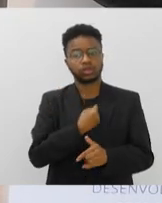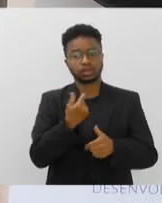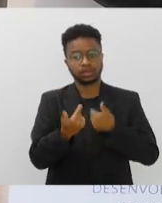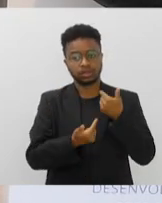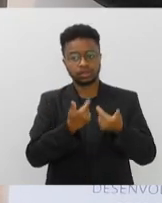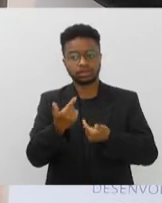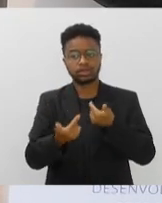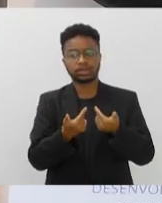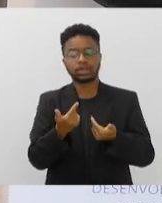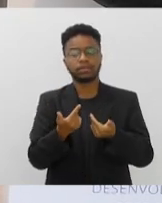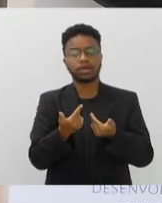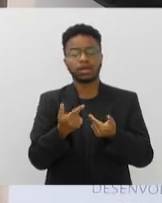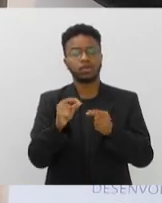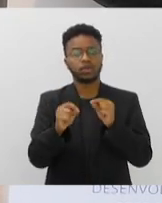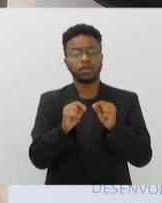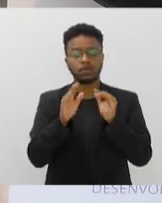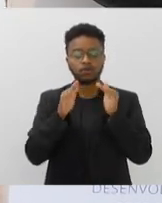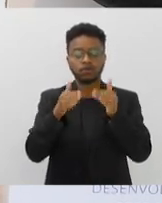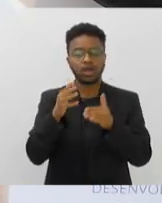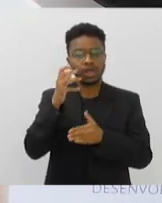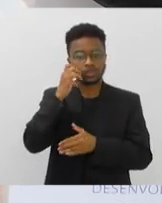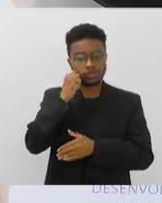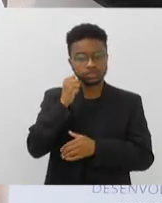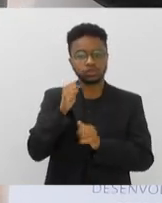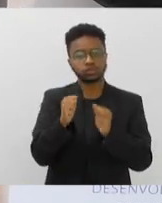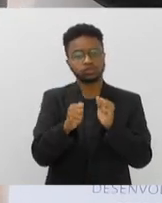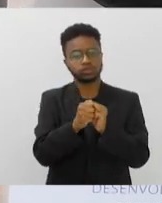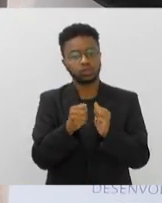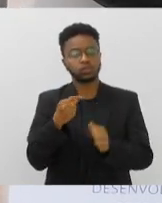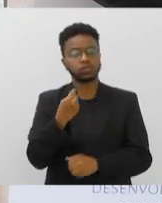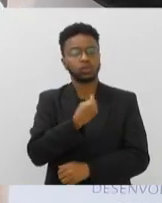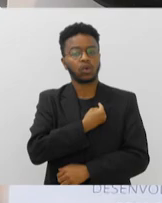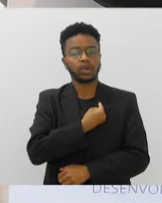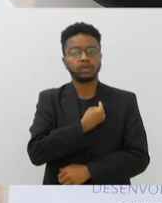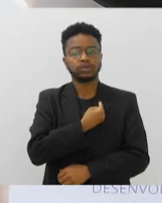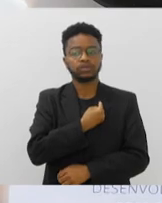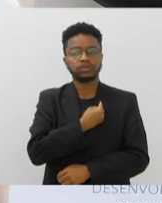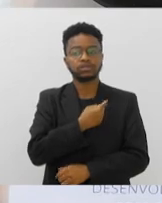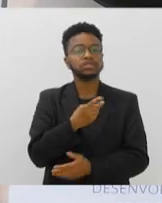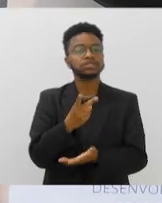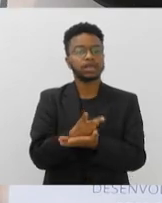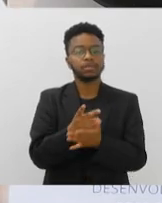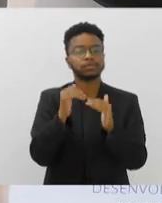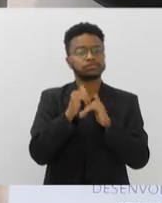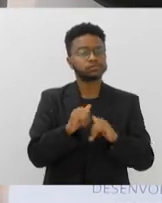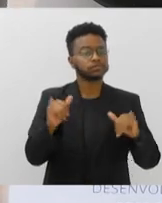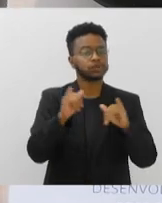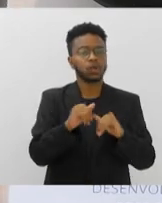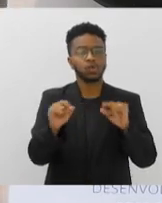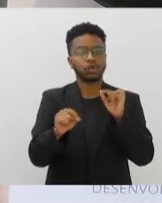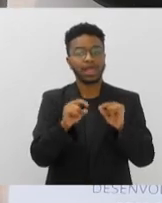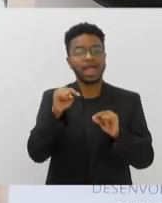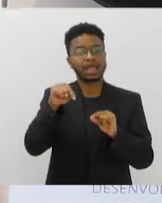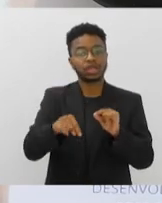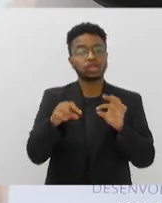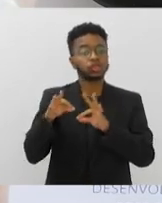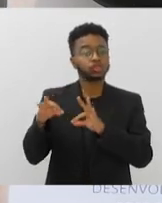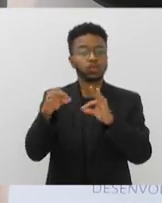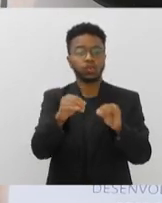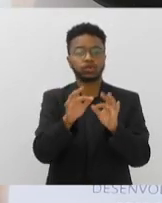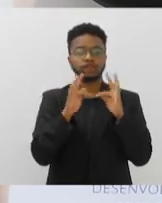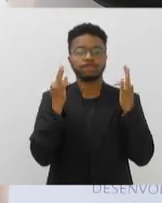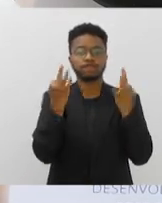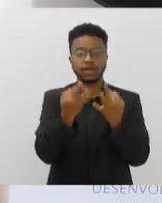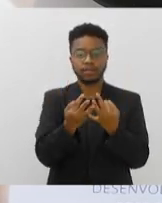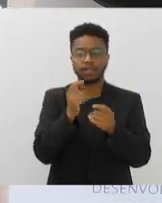nossa caminhada da doação que a gente faz em conjunto A gente faz questão quando aparece uma mídia eu faço questão de dizer aqui todas as famílias